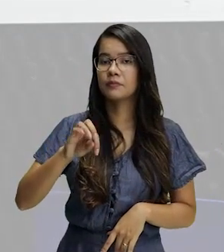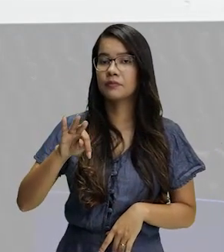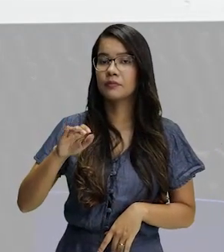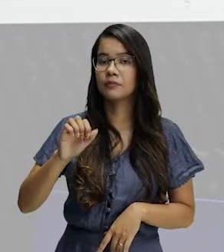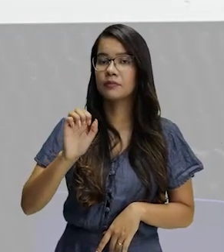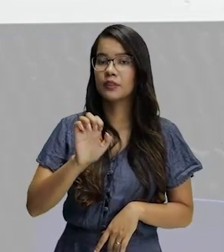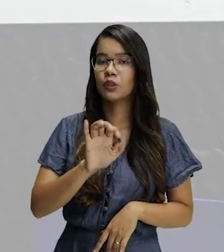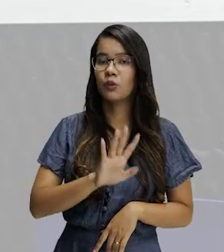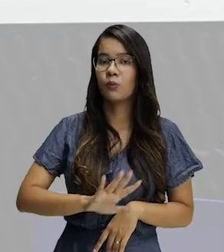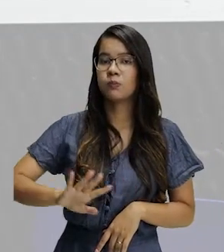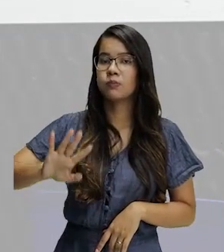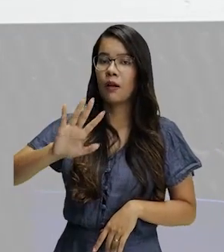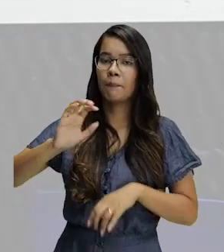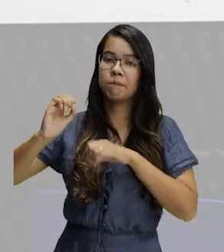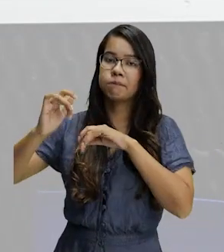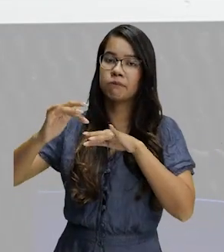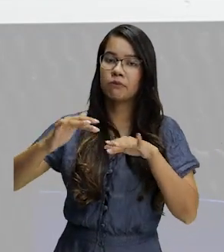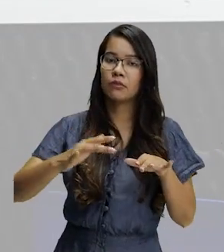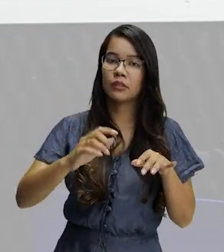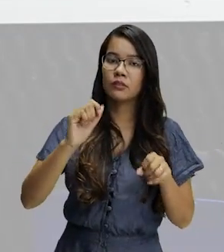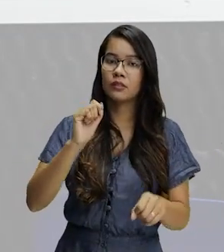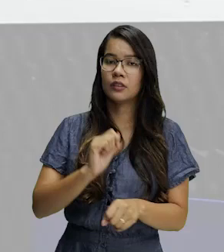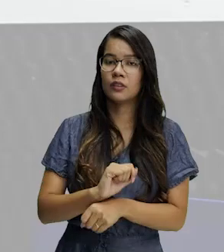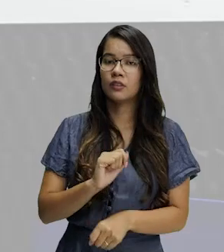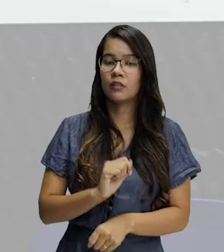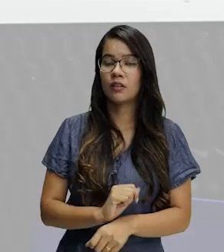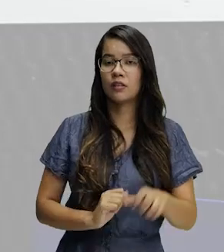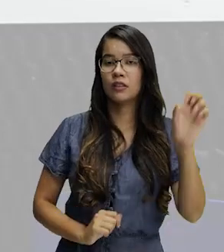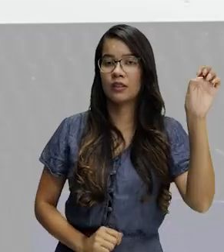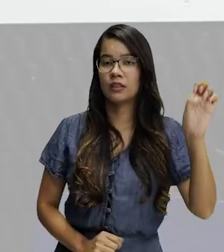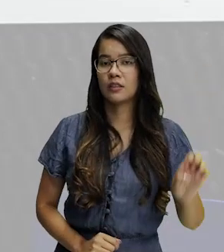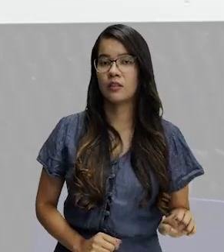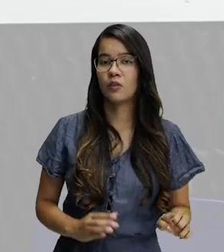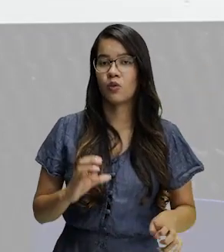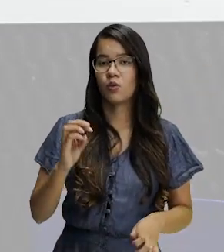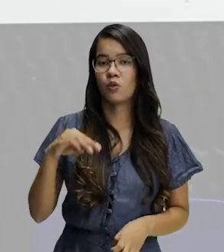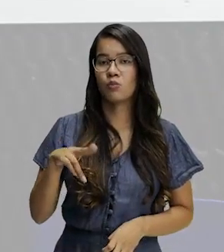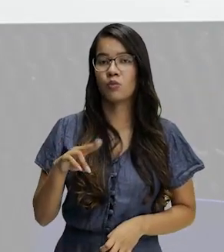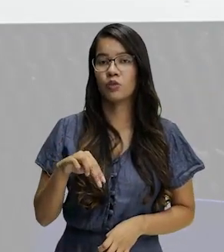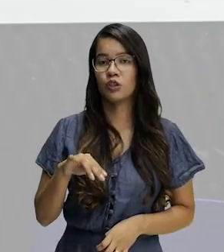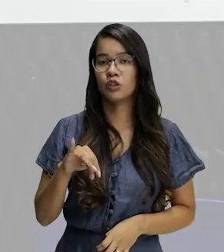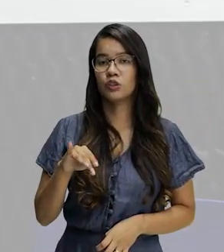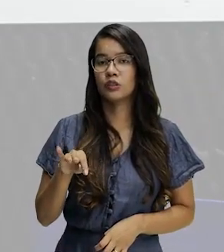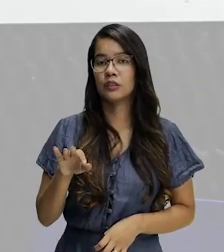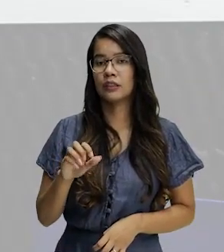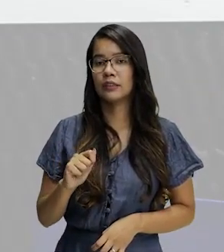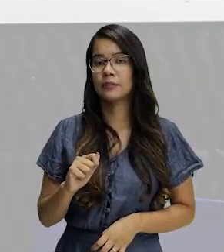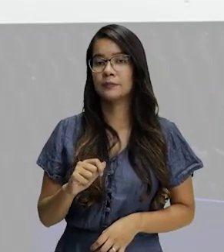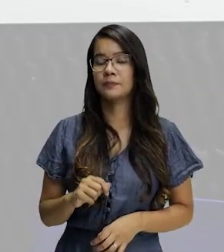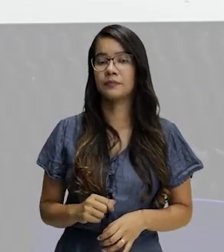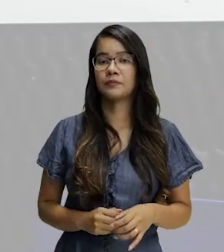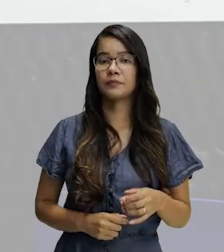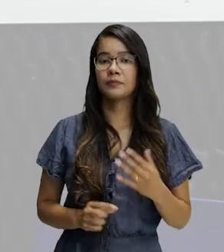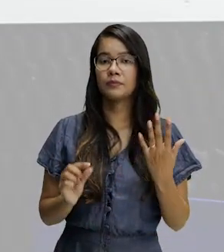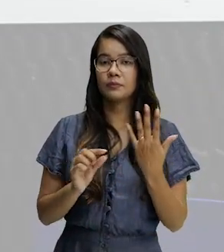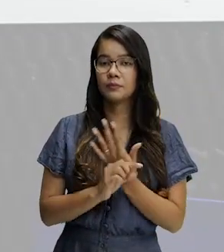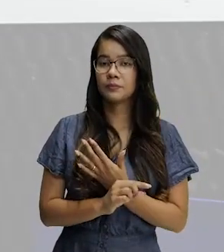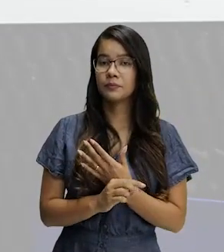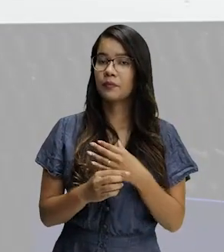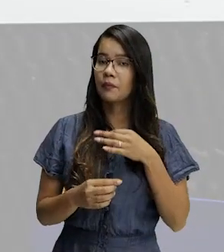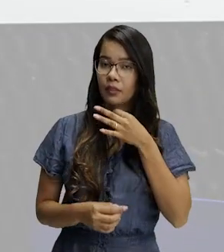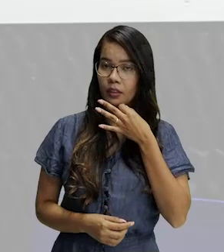quê? De frear o avanço das esquerdas comunistas. Ou mesmo, alguns autores chegam a falar que essa política